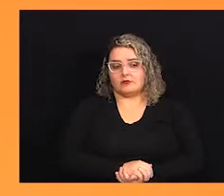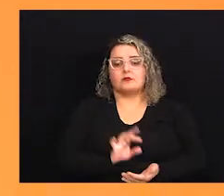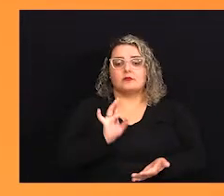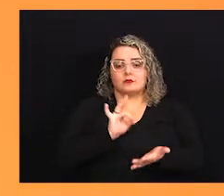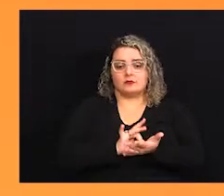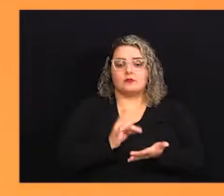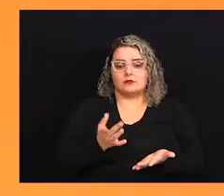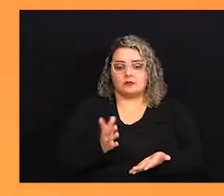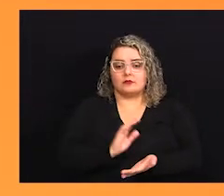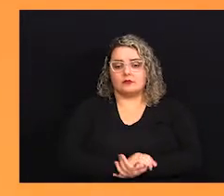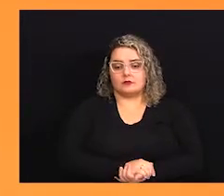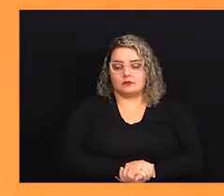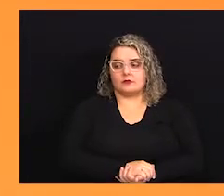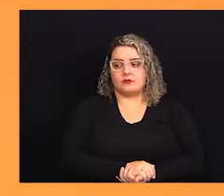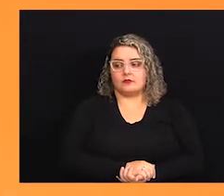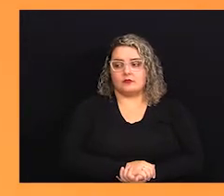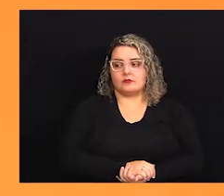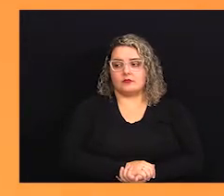realmente